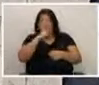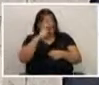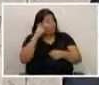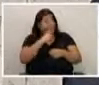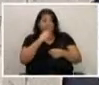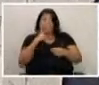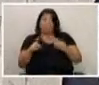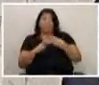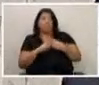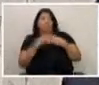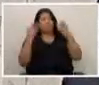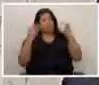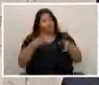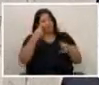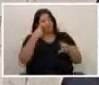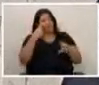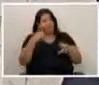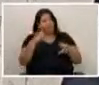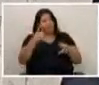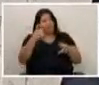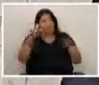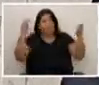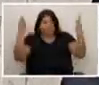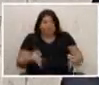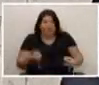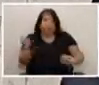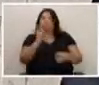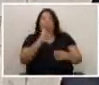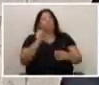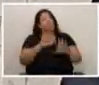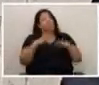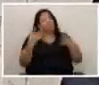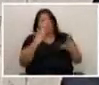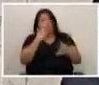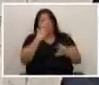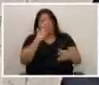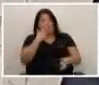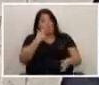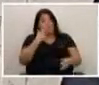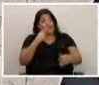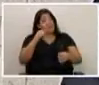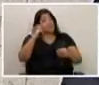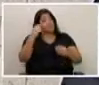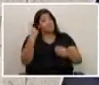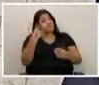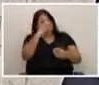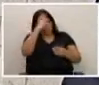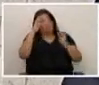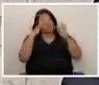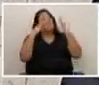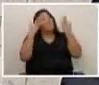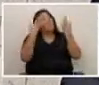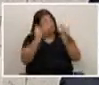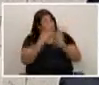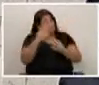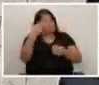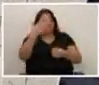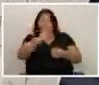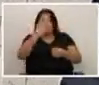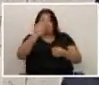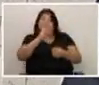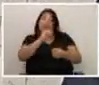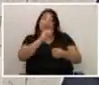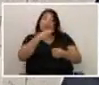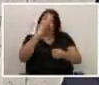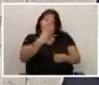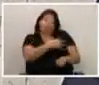indícios levam a crer, não 100%, que sempre é uma dúvida, que infelizmente tenha sido alguém da família que tenha praticado o crime. Ou o menino, ou